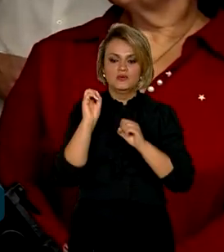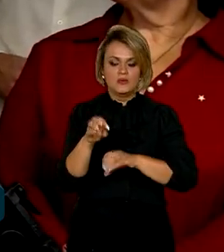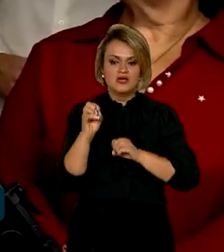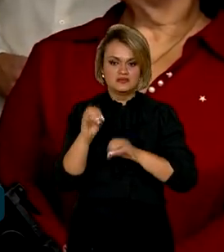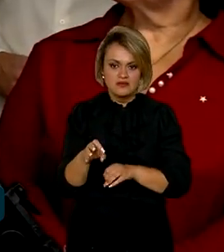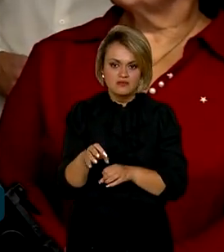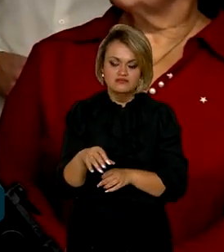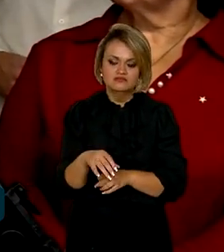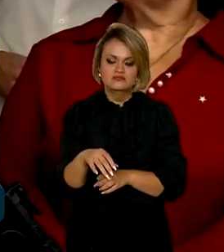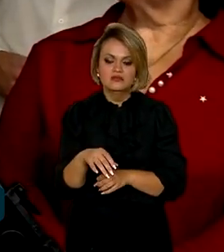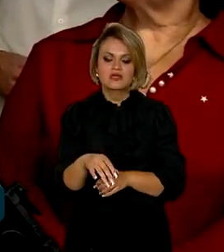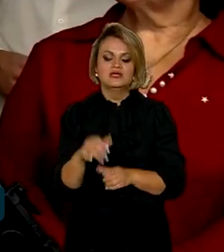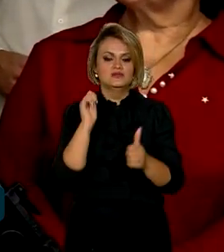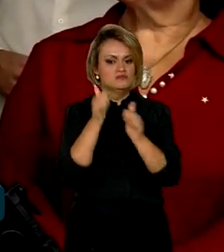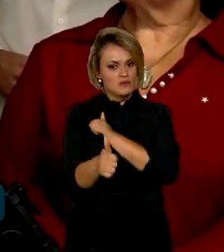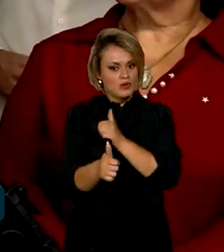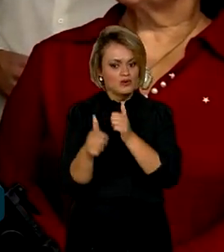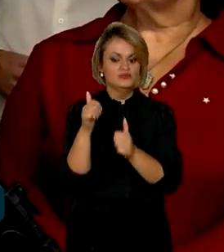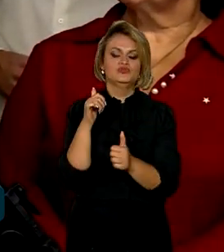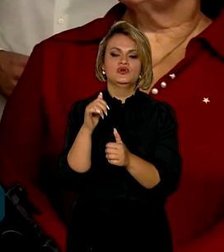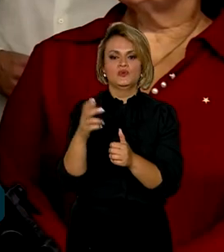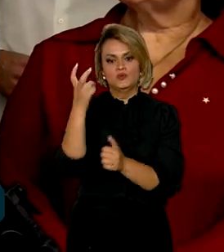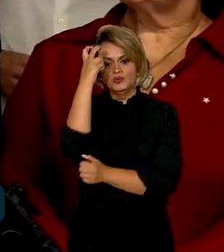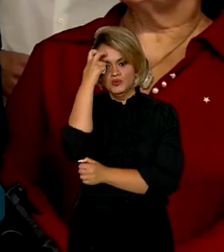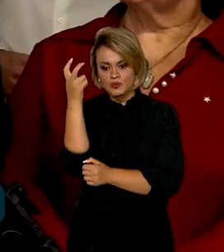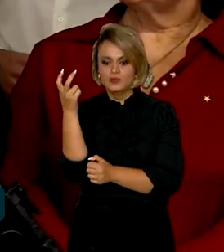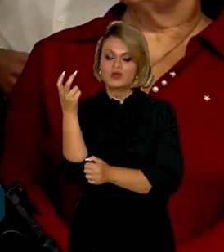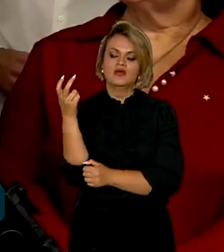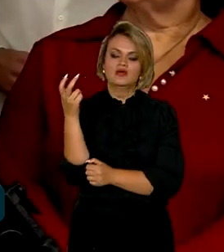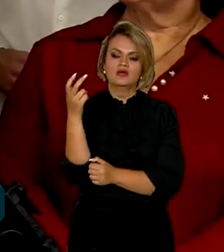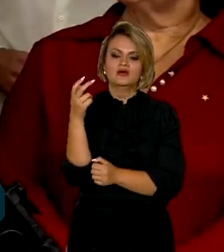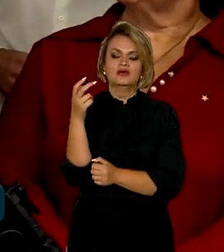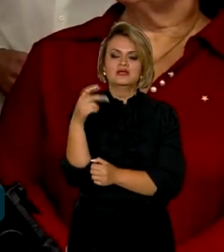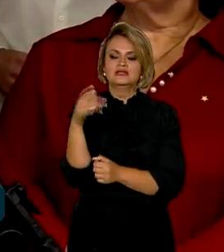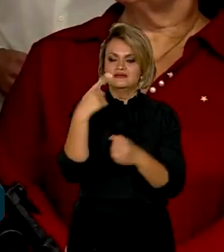educação, do esporte, da cultura e das cidades.